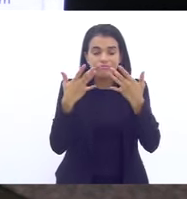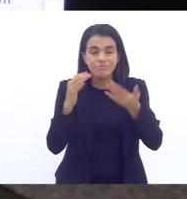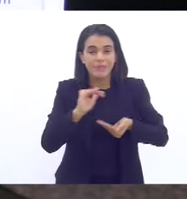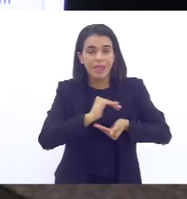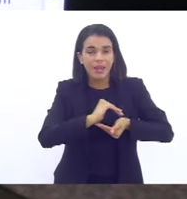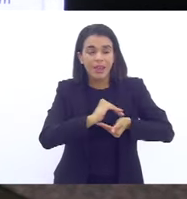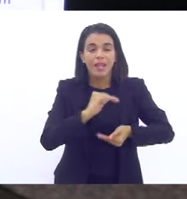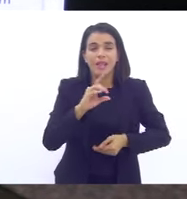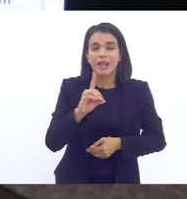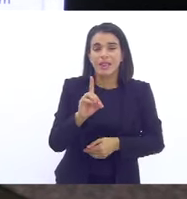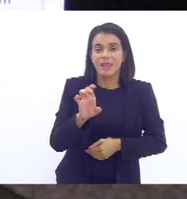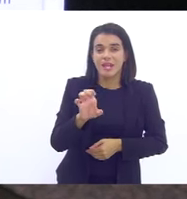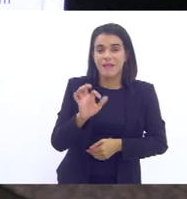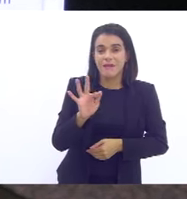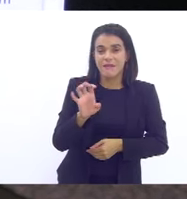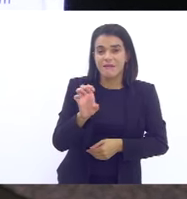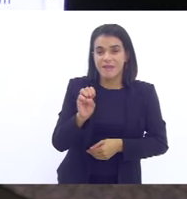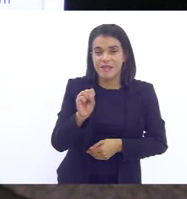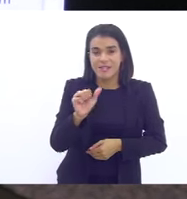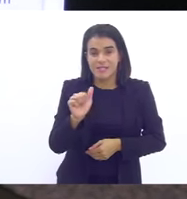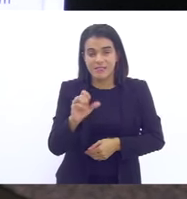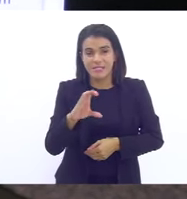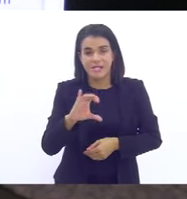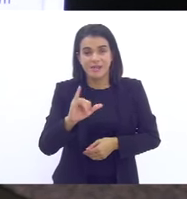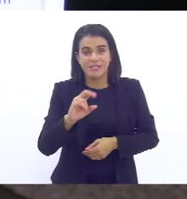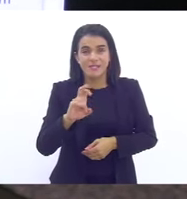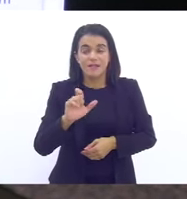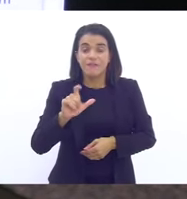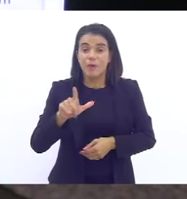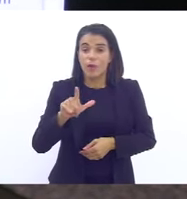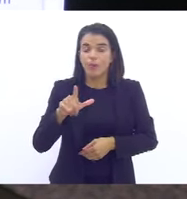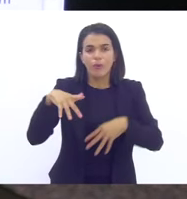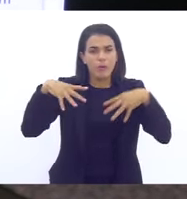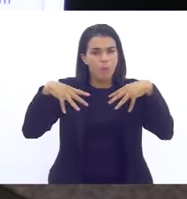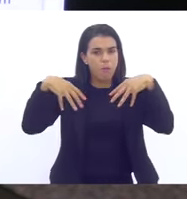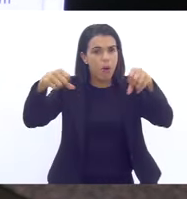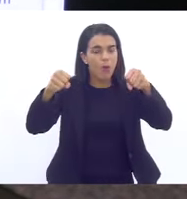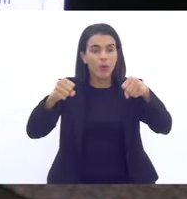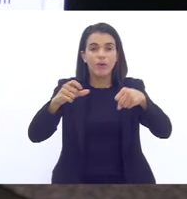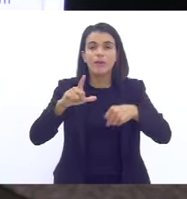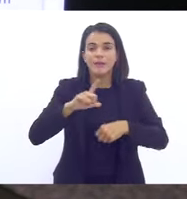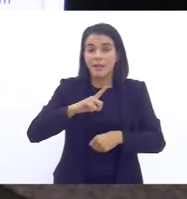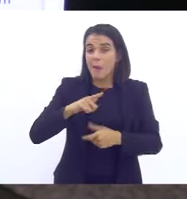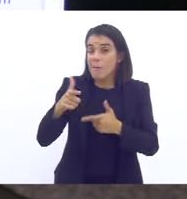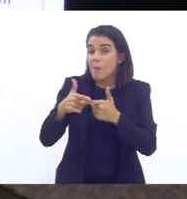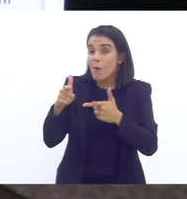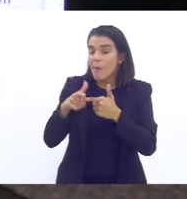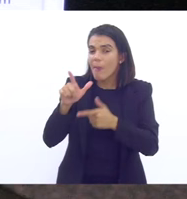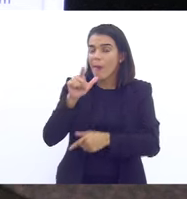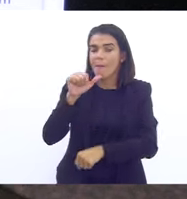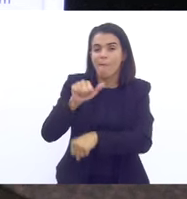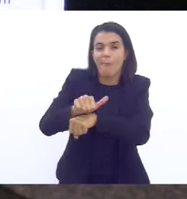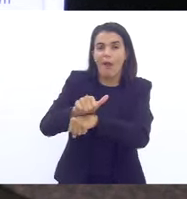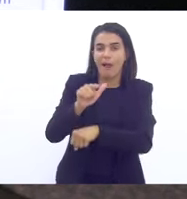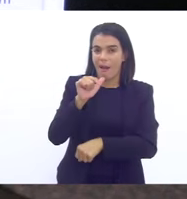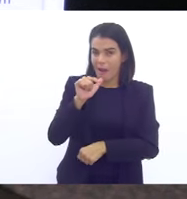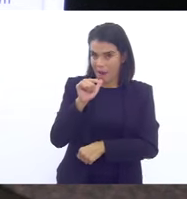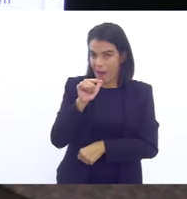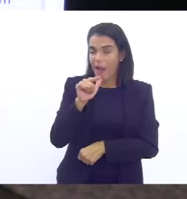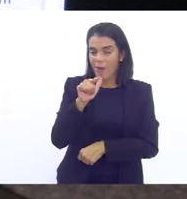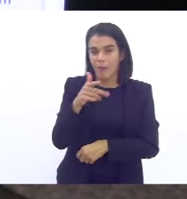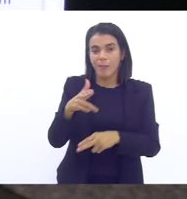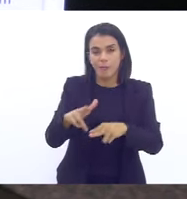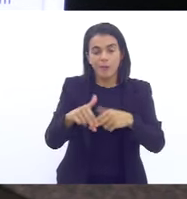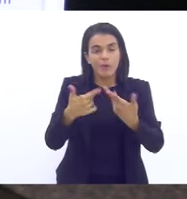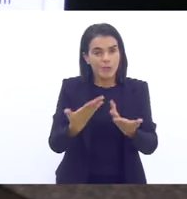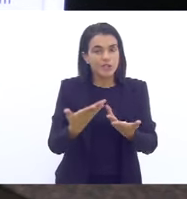com concessionárias de energia. É importante bater aqui, quando falta energia, nós temos problema de falta de abastecimento de água. E é um tema muito sensível, que a gente